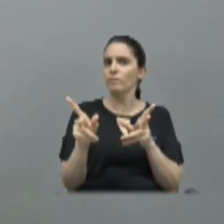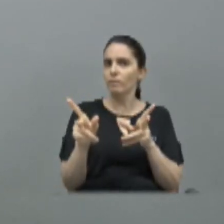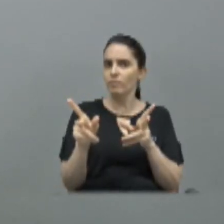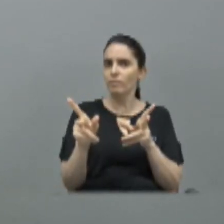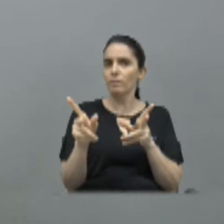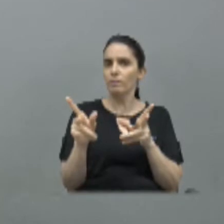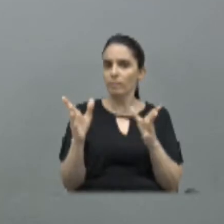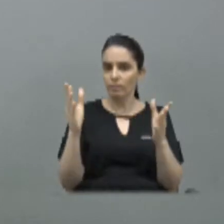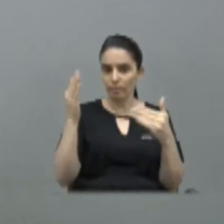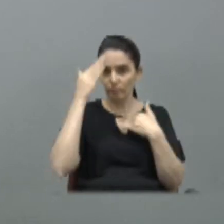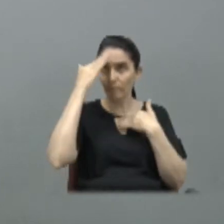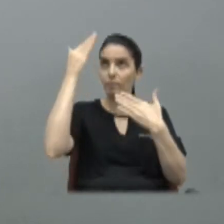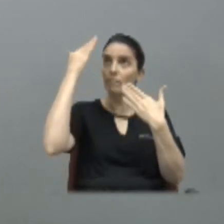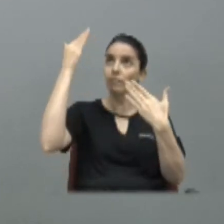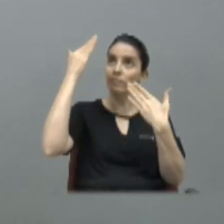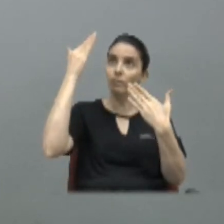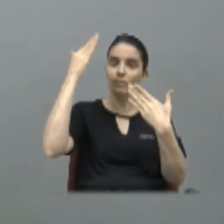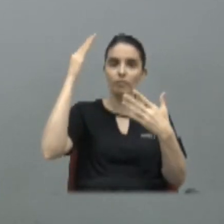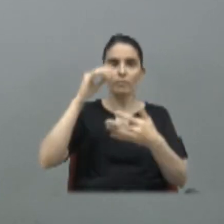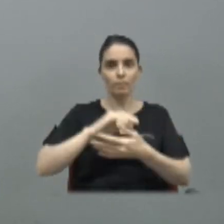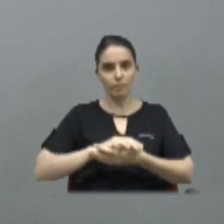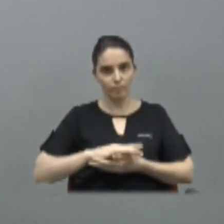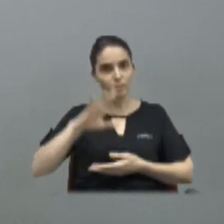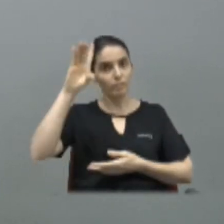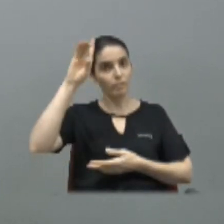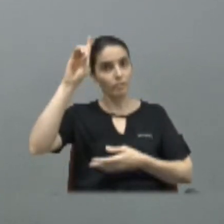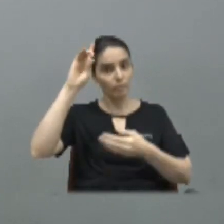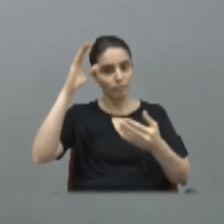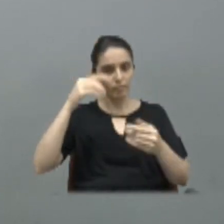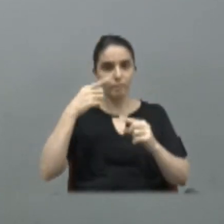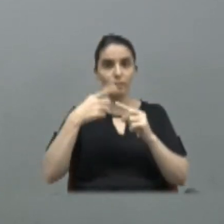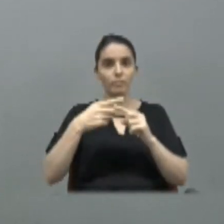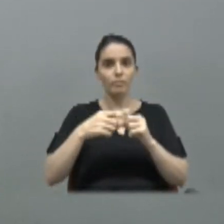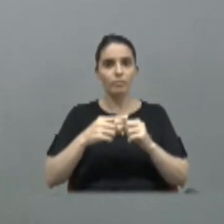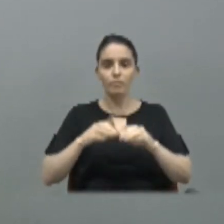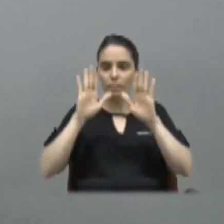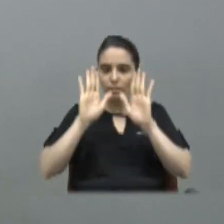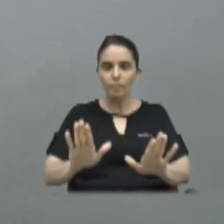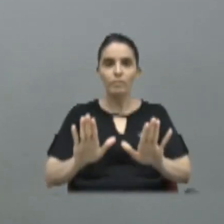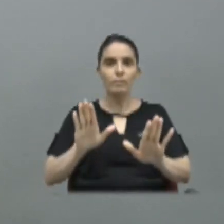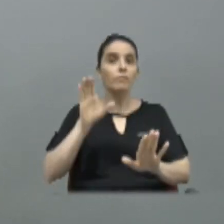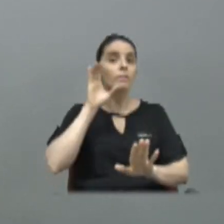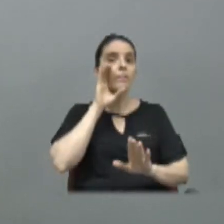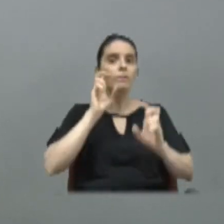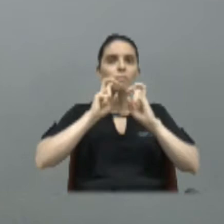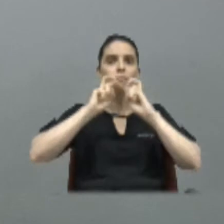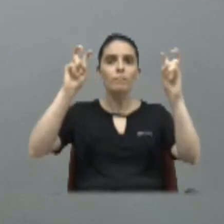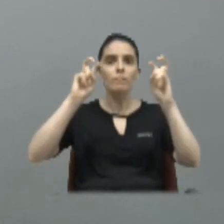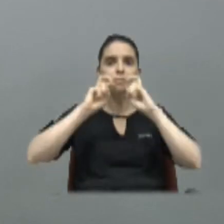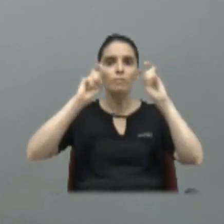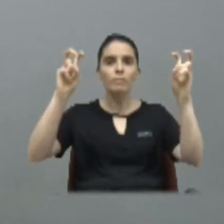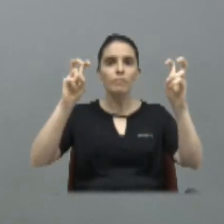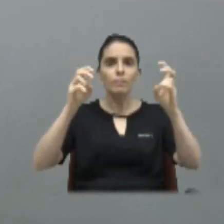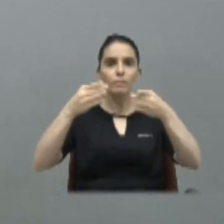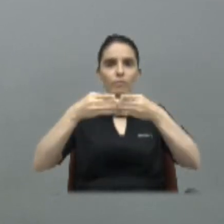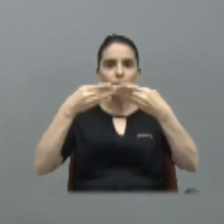por isso. Gente, chega. Chega a sua Constância gritando aqui, pelo amor de